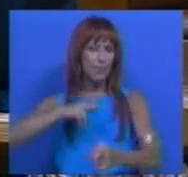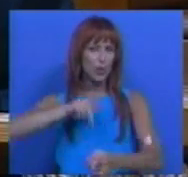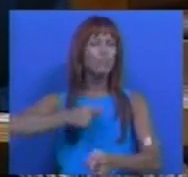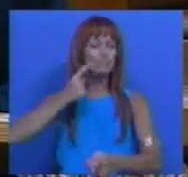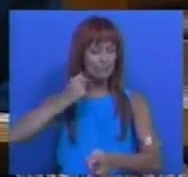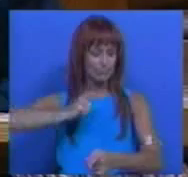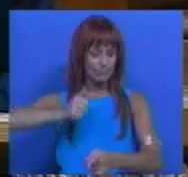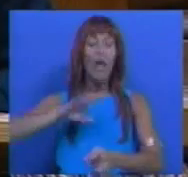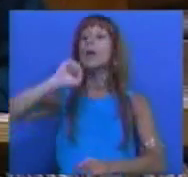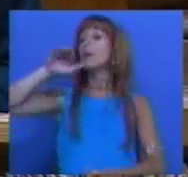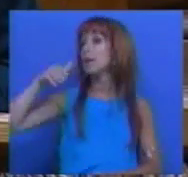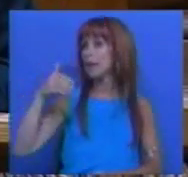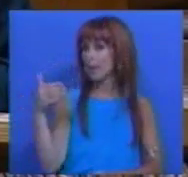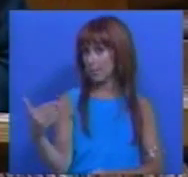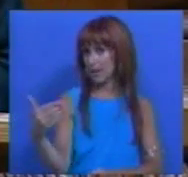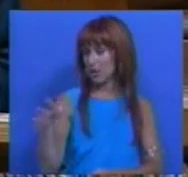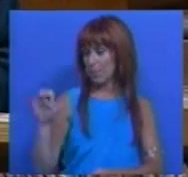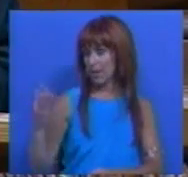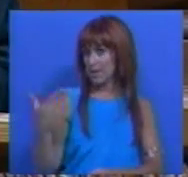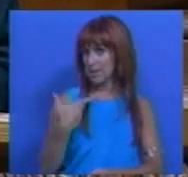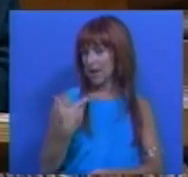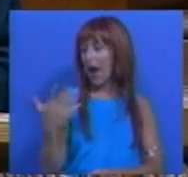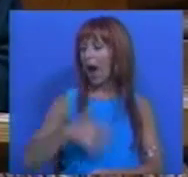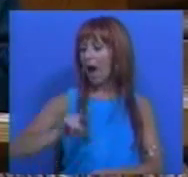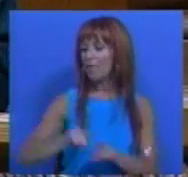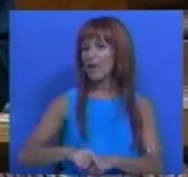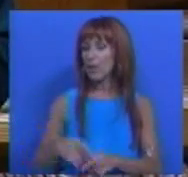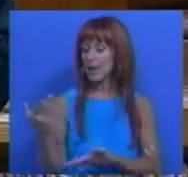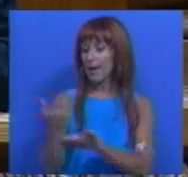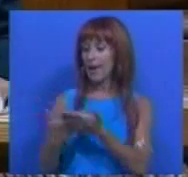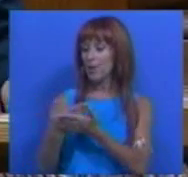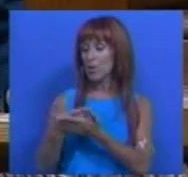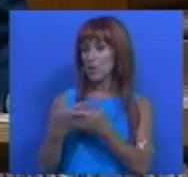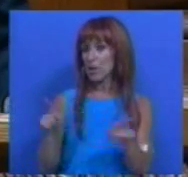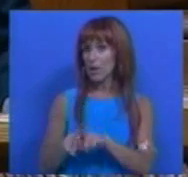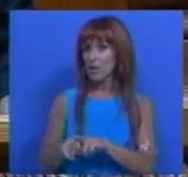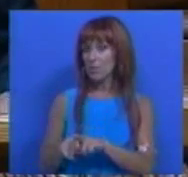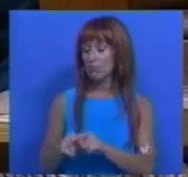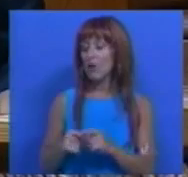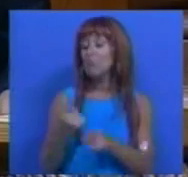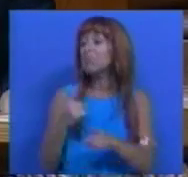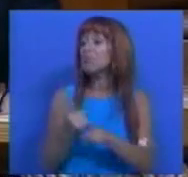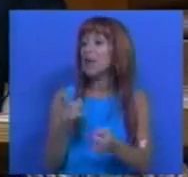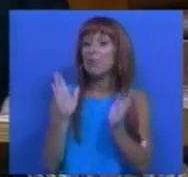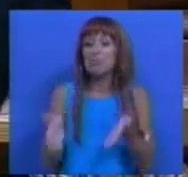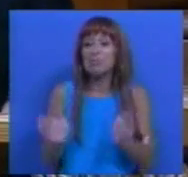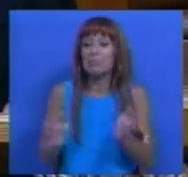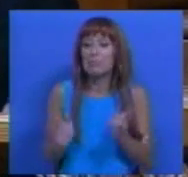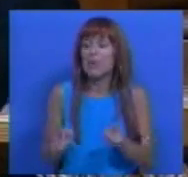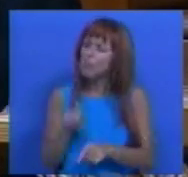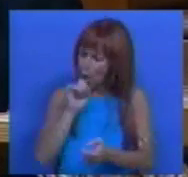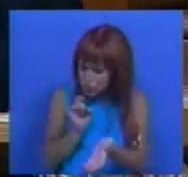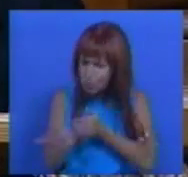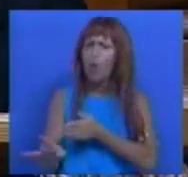Portugal. Em primeiro lugar, o PSD quer uma economia em que a falta de justa causa não